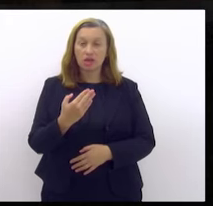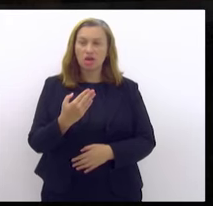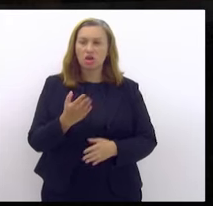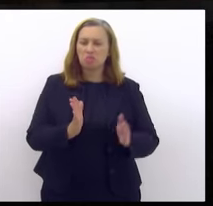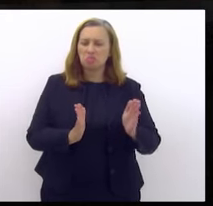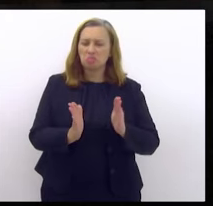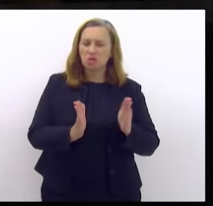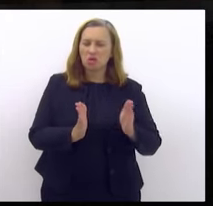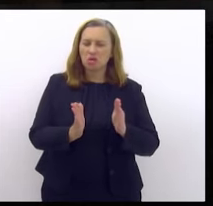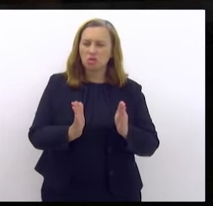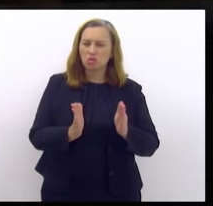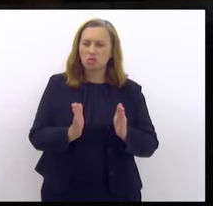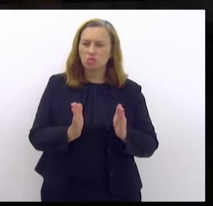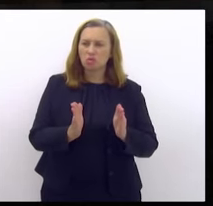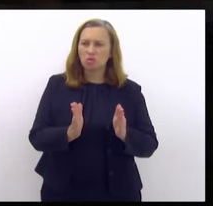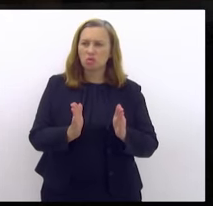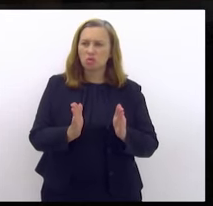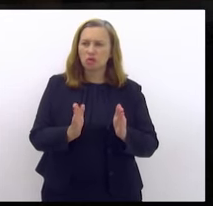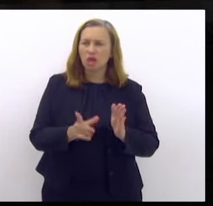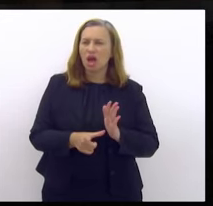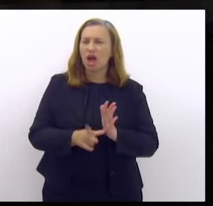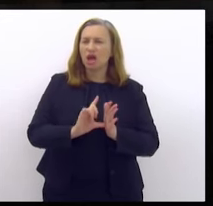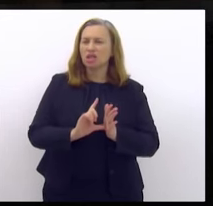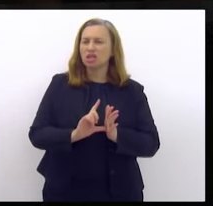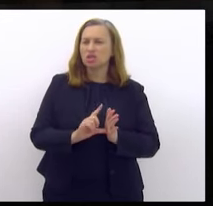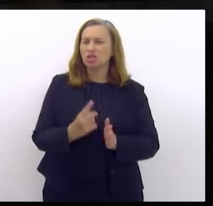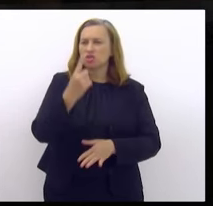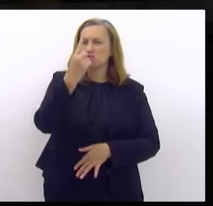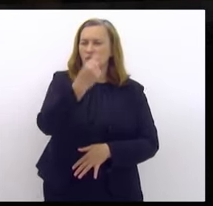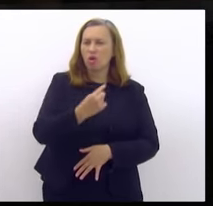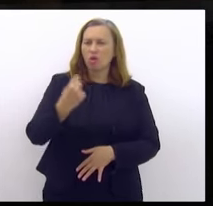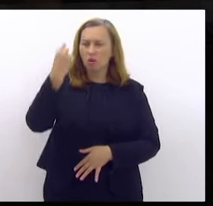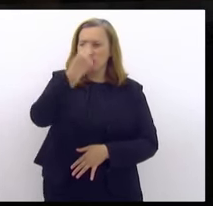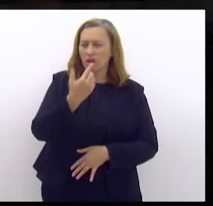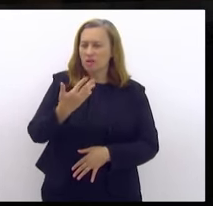não me engano, de uma hora e meia. E evidentemente que